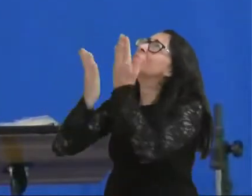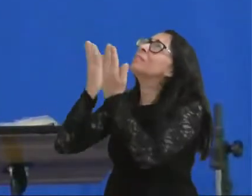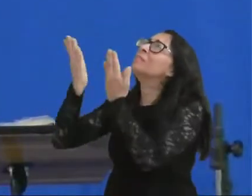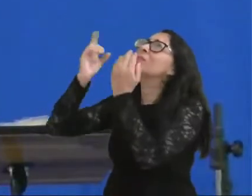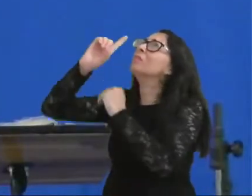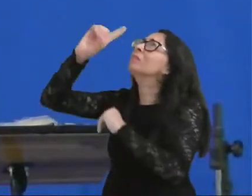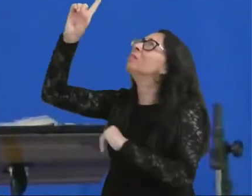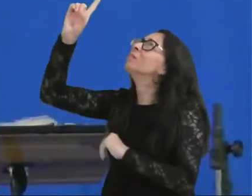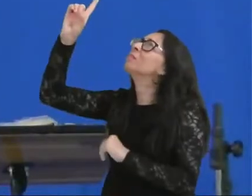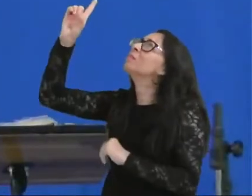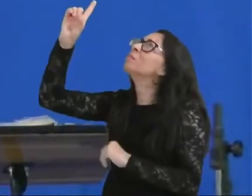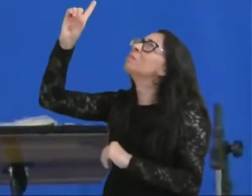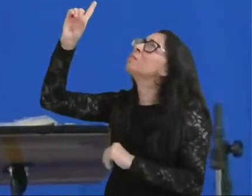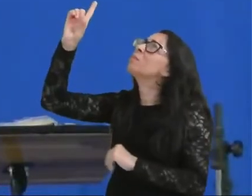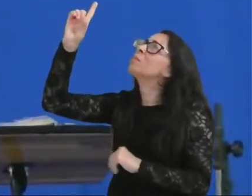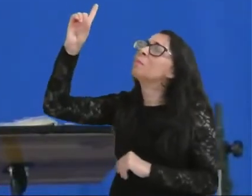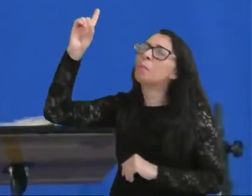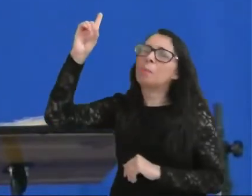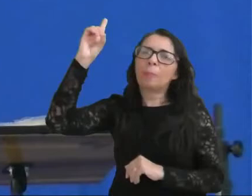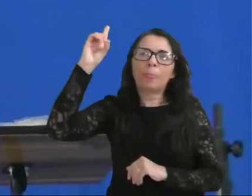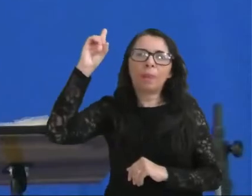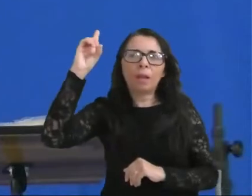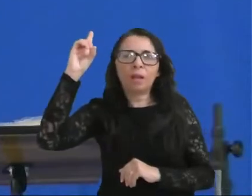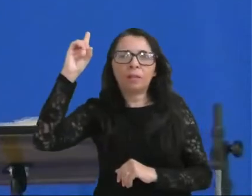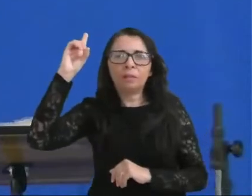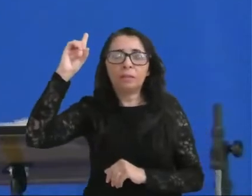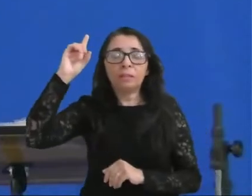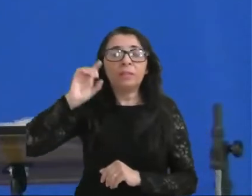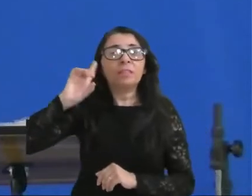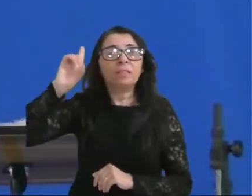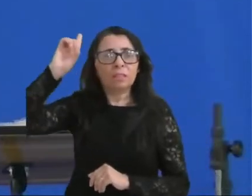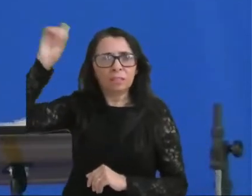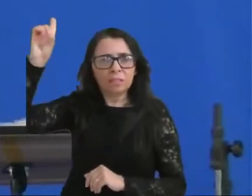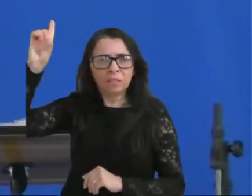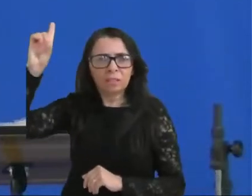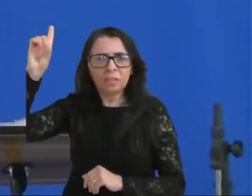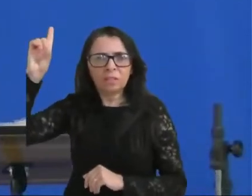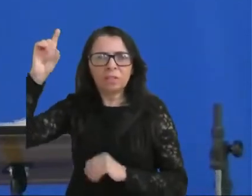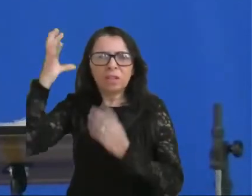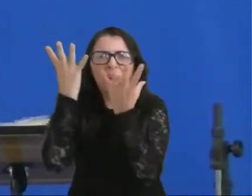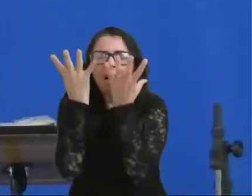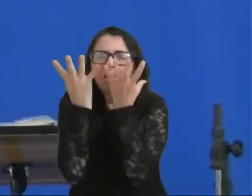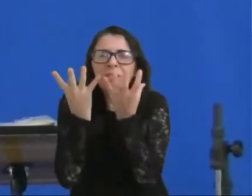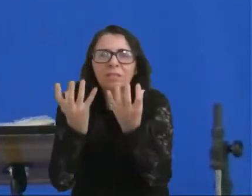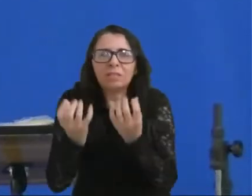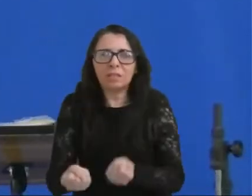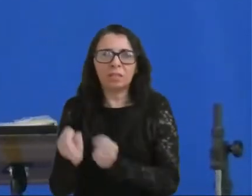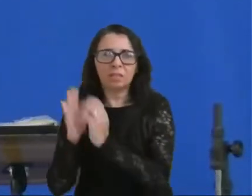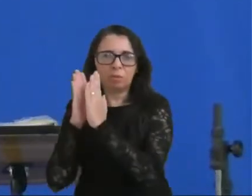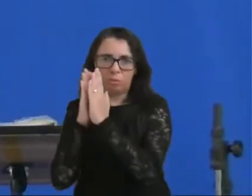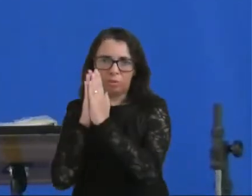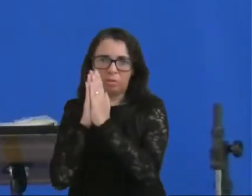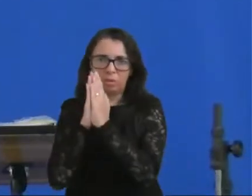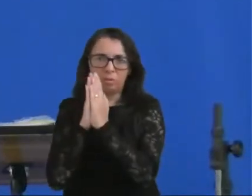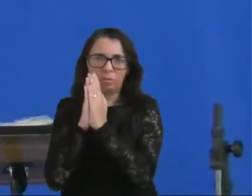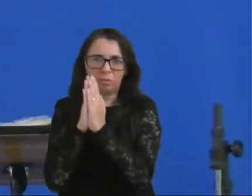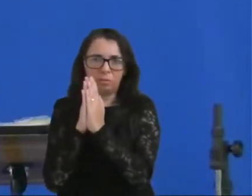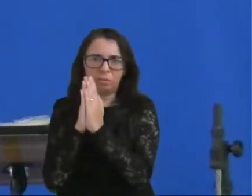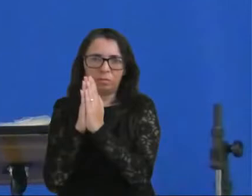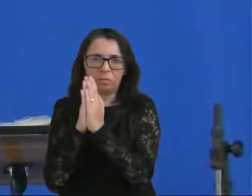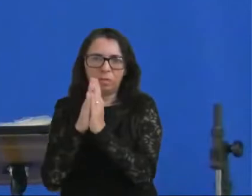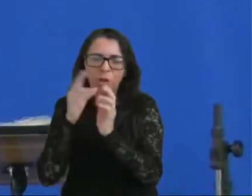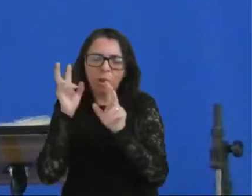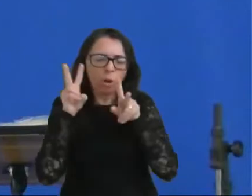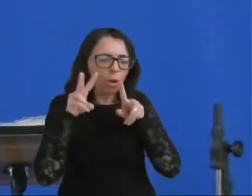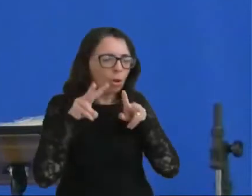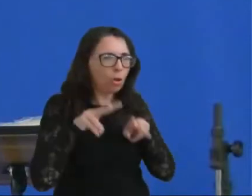Isso não quer dizer que é um arrependimento. Isso não basta, não passa por uma emoção